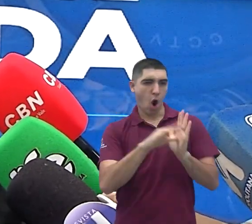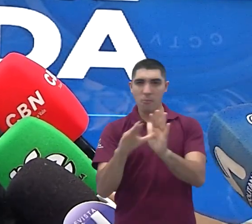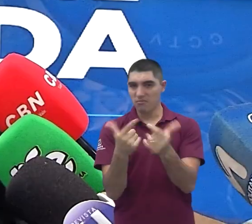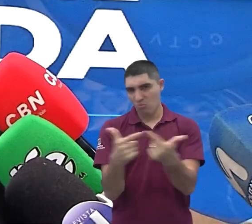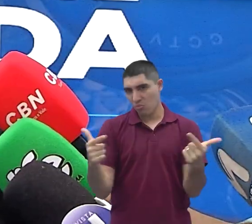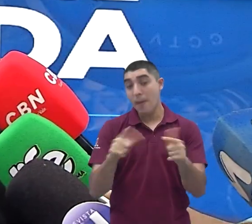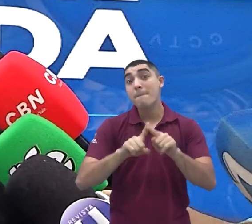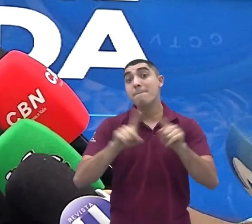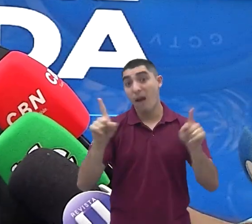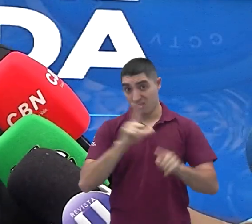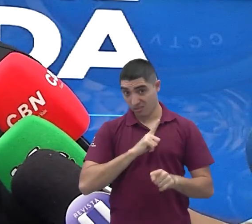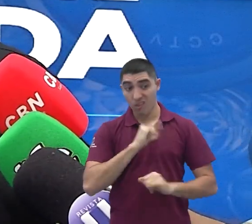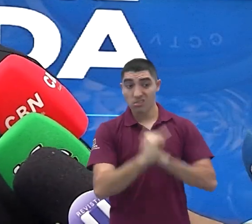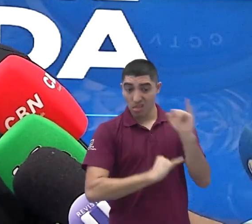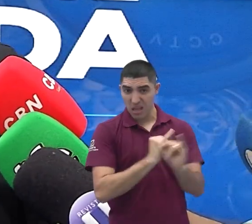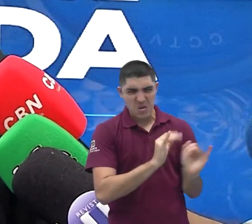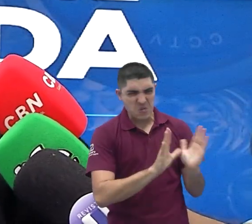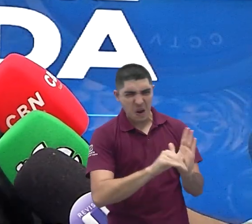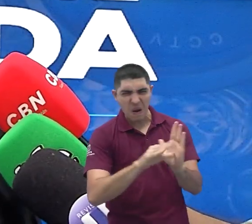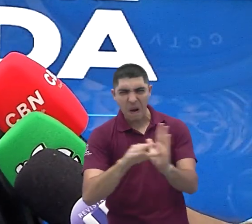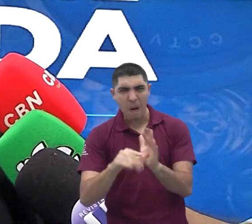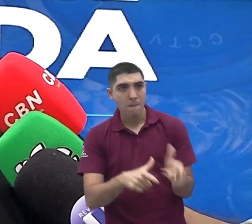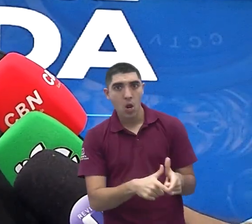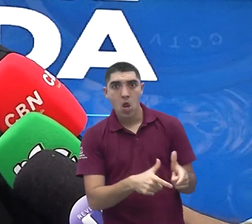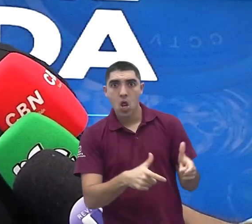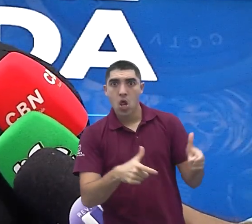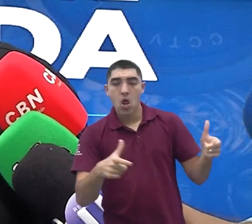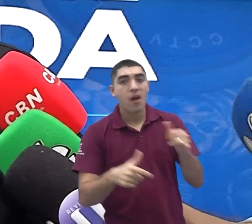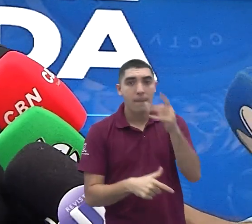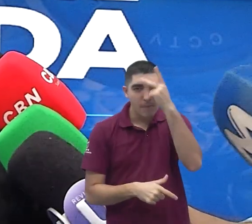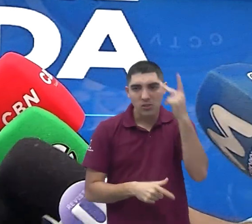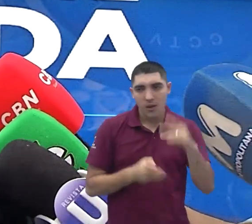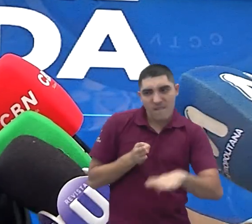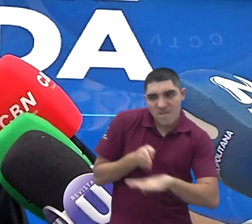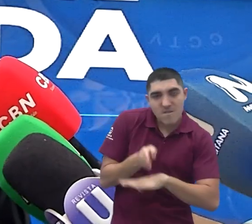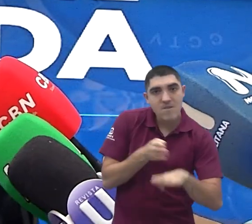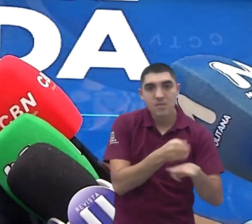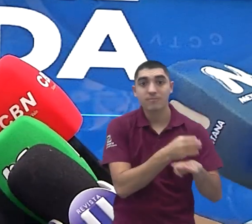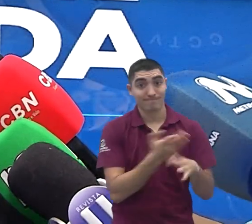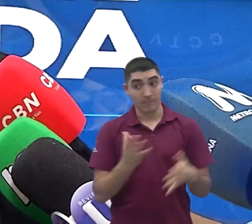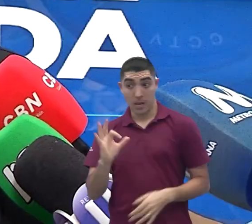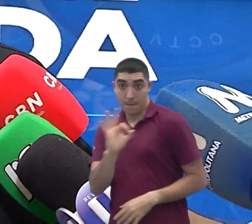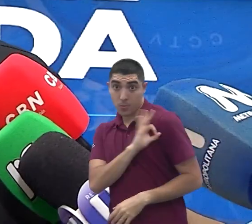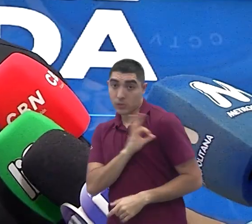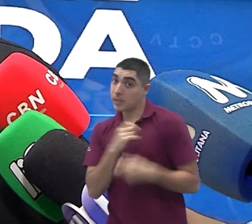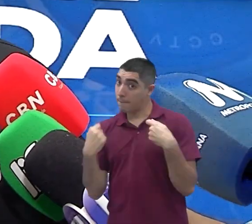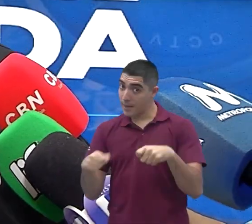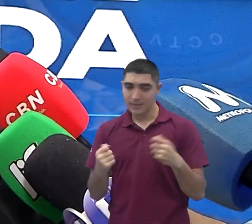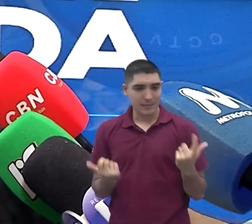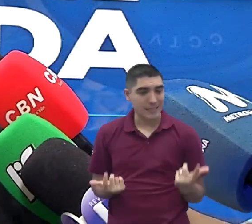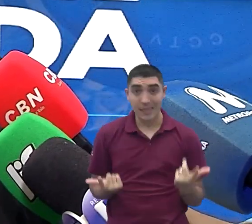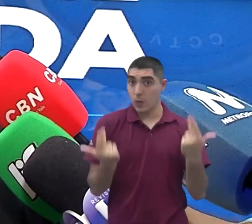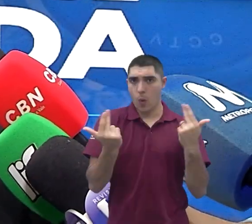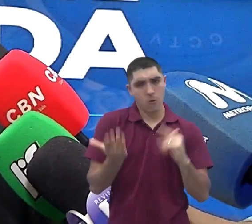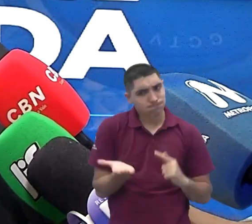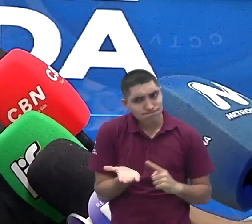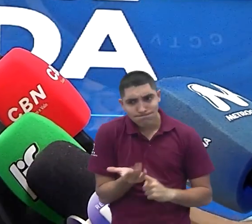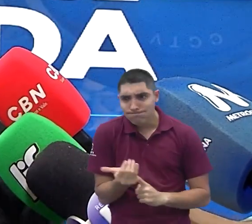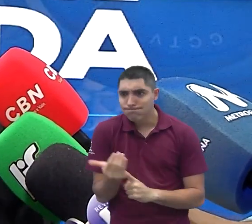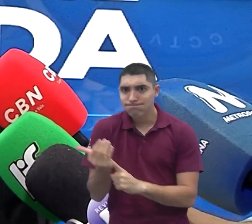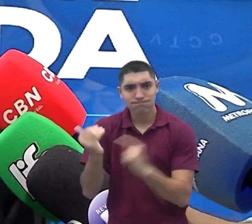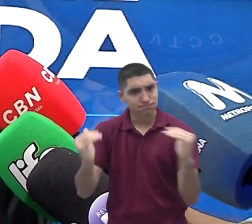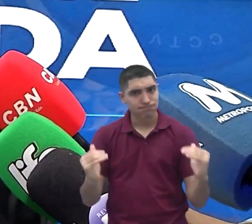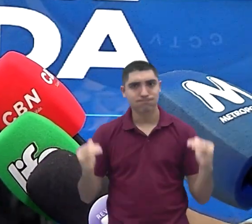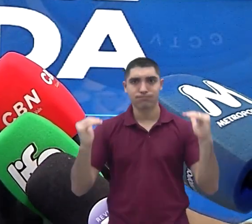tem o crime virtual, né? Você tem aqueles crimes cibernéticos que vão lá e entram nas contas das pessoas, então a polícia tem que se modernizar de